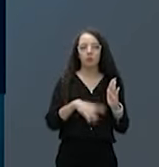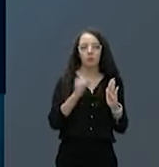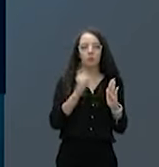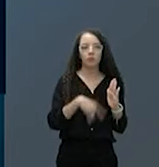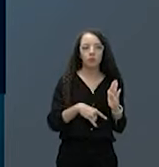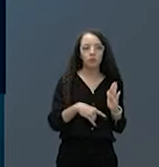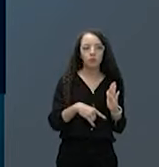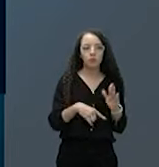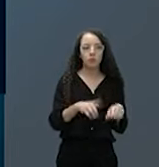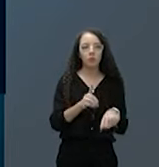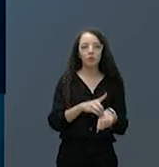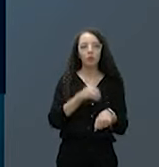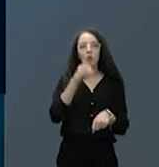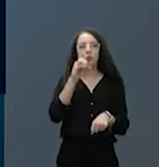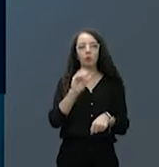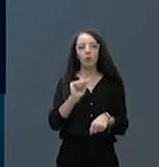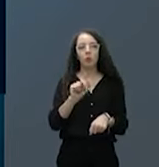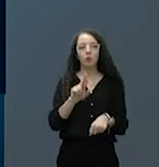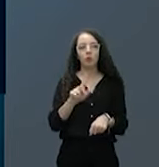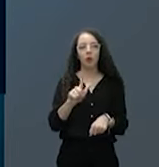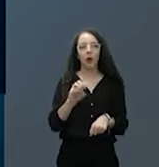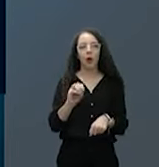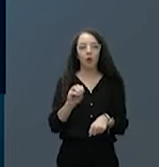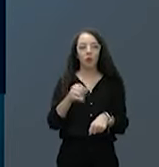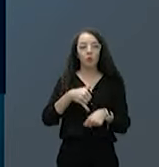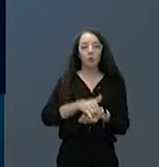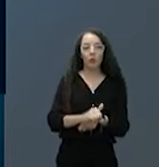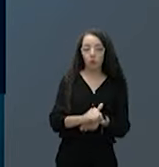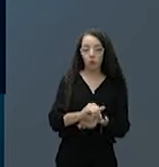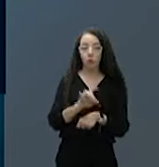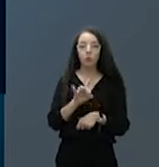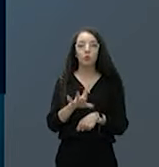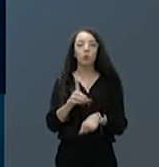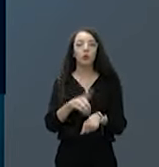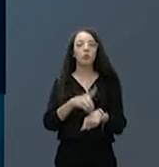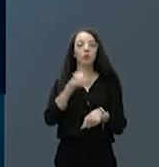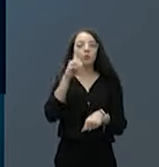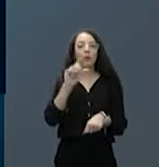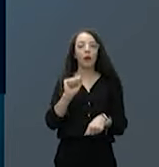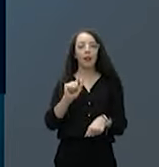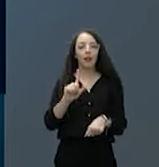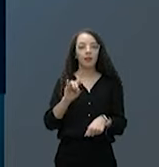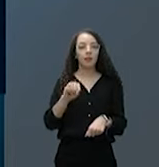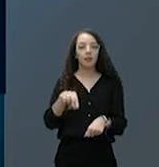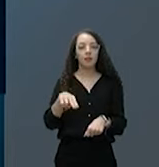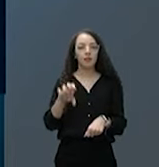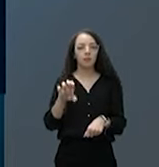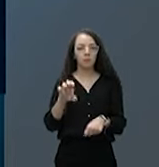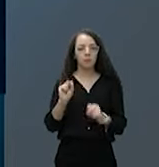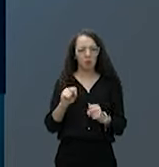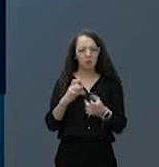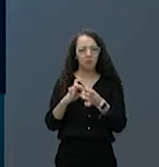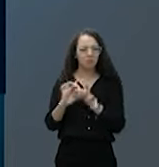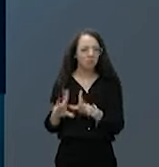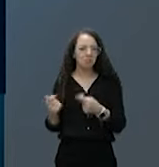Doutor Carlos não compareceu, só a doutora Aline. Doutora Aline, podemos dispensar o relatório?